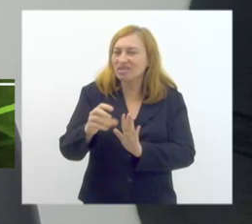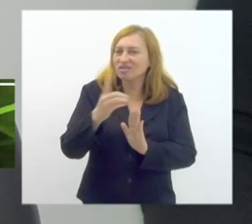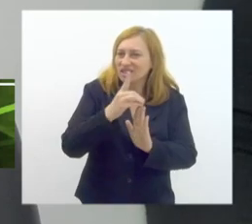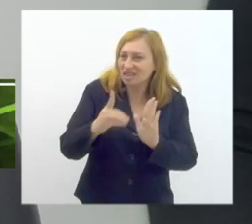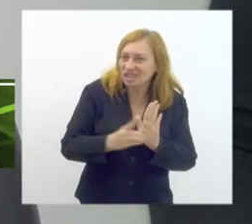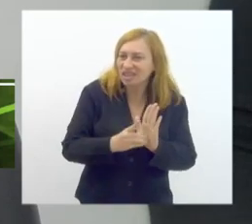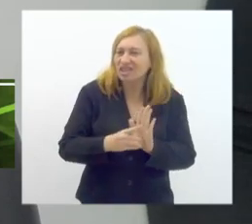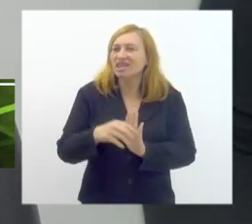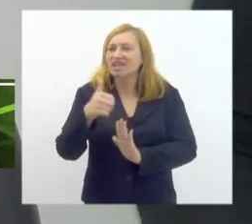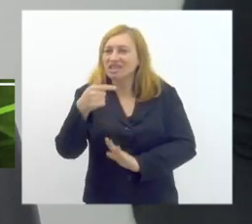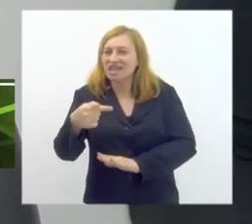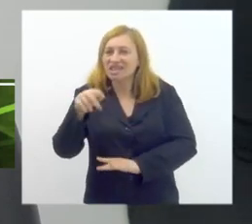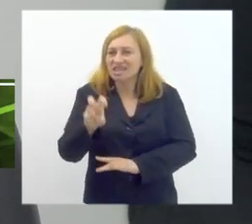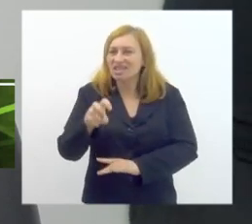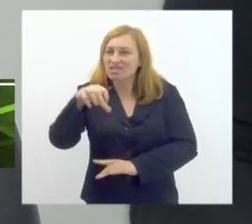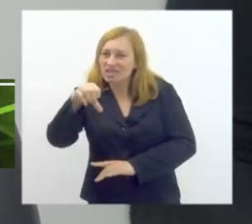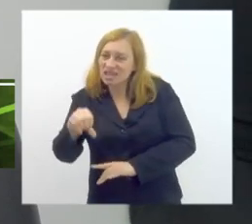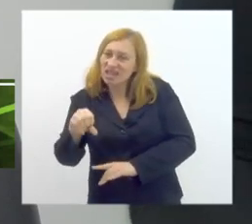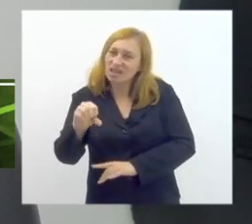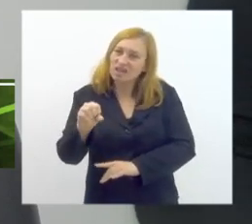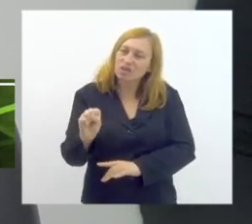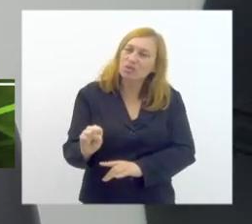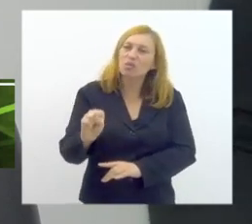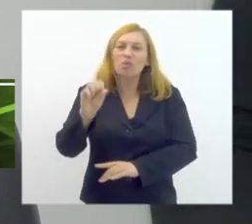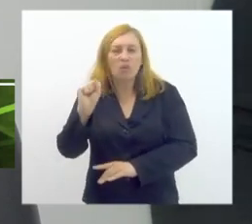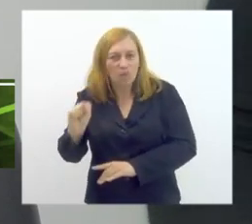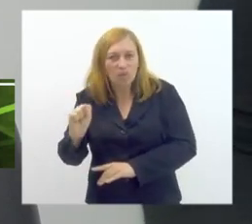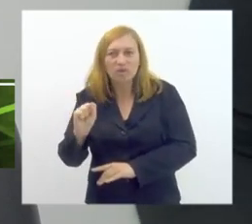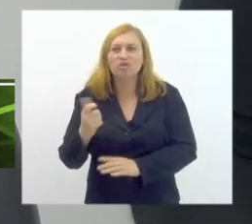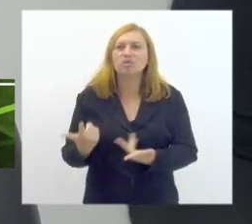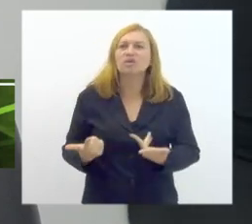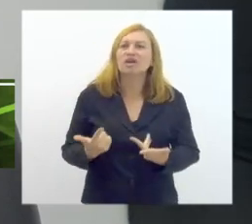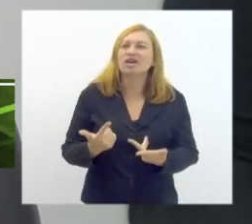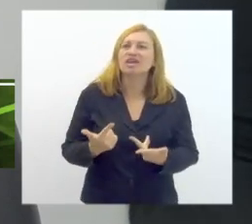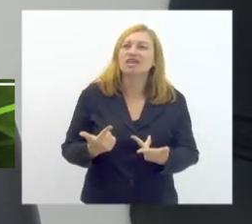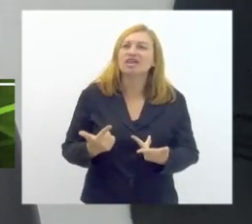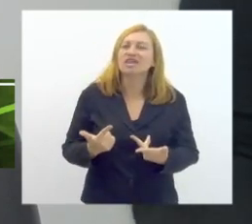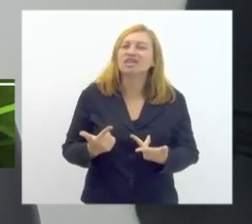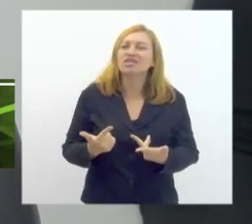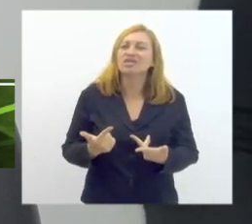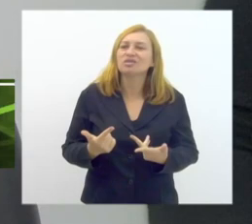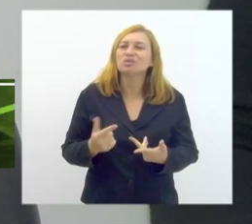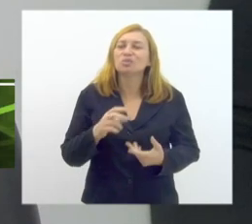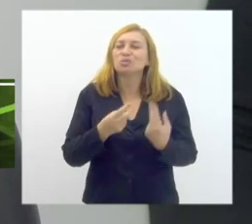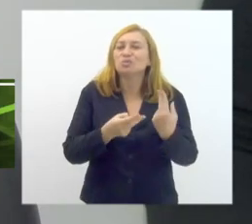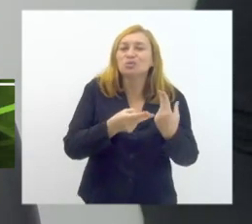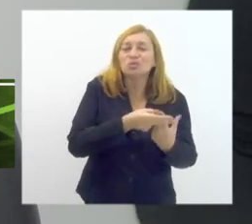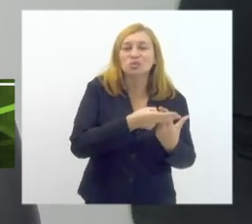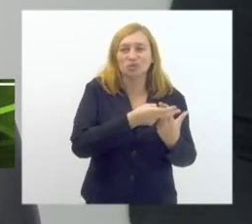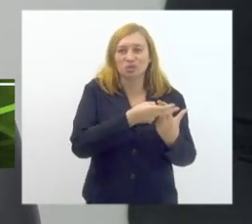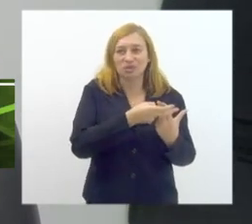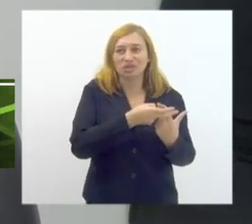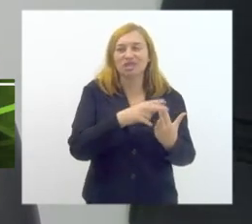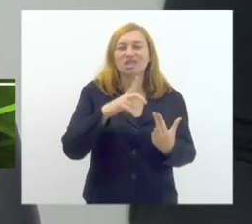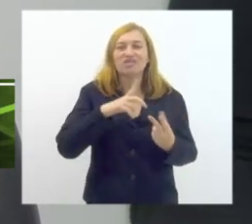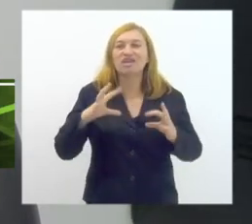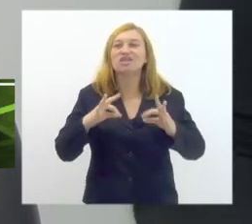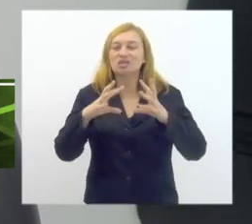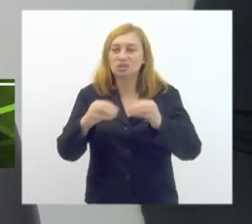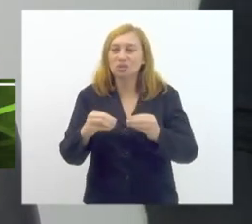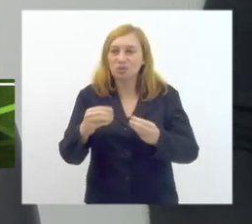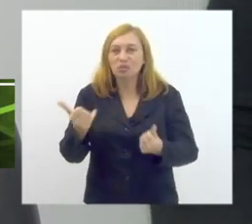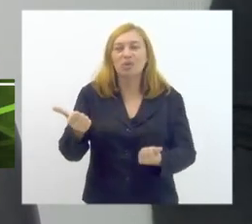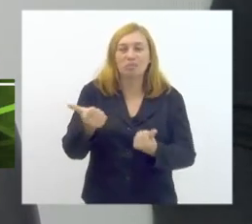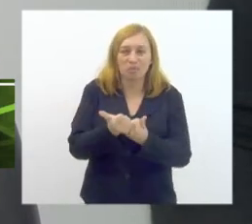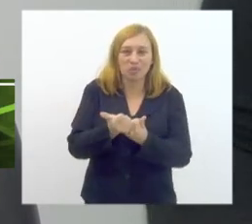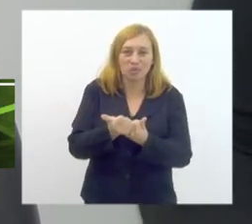7501-08, que fez com que o SUS tivesse todo o seu